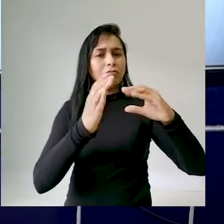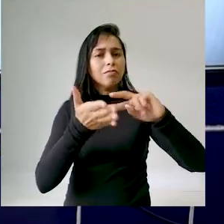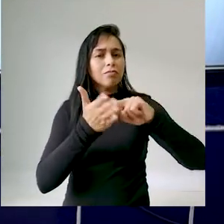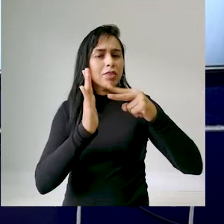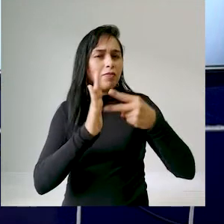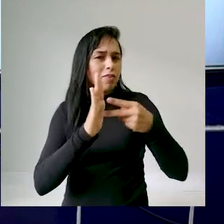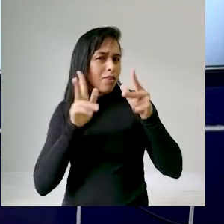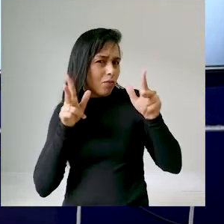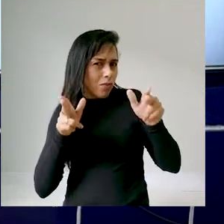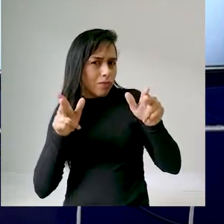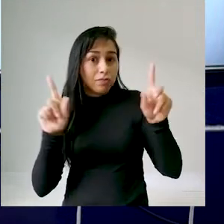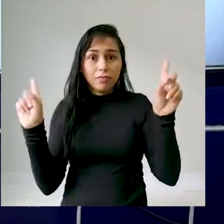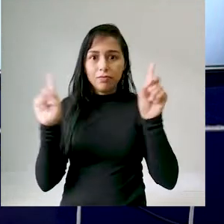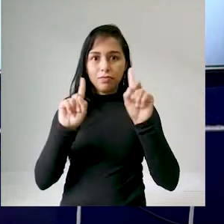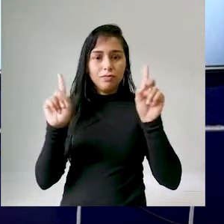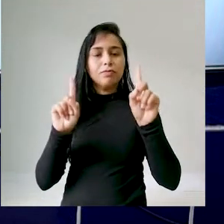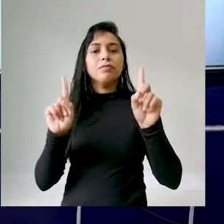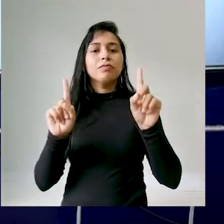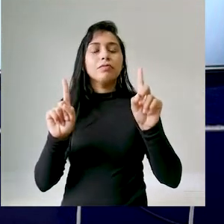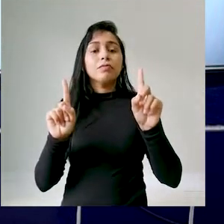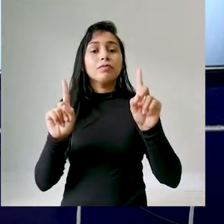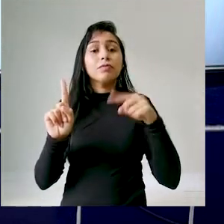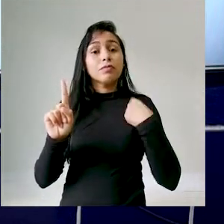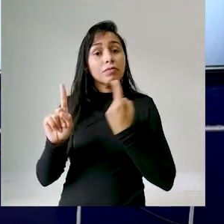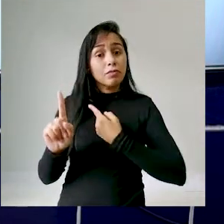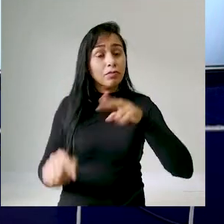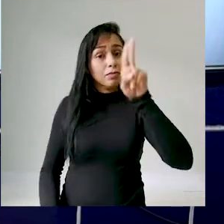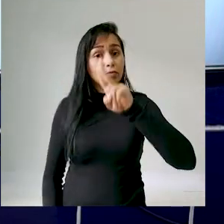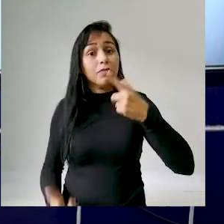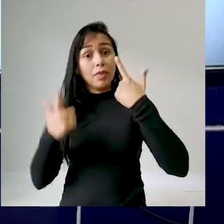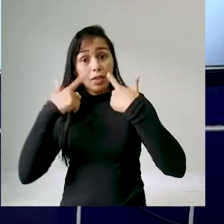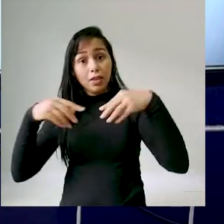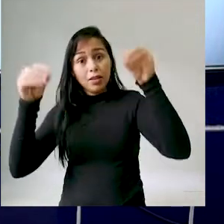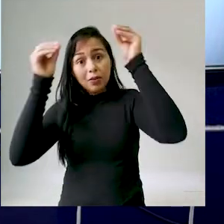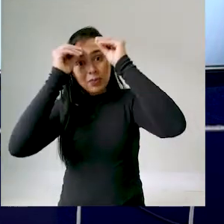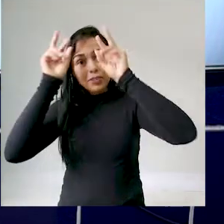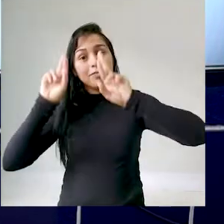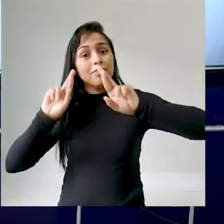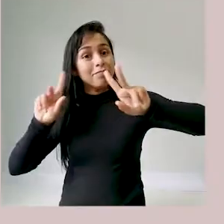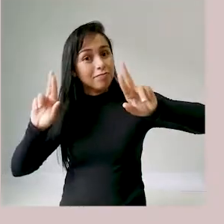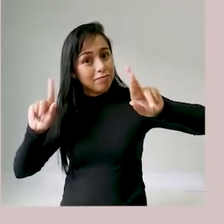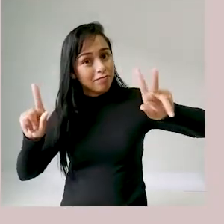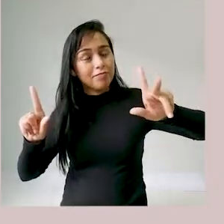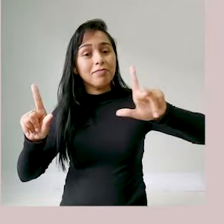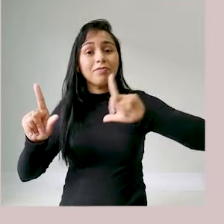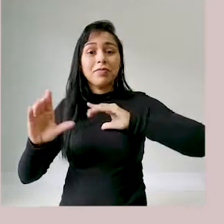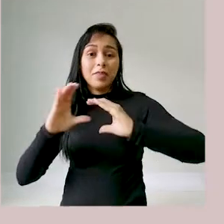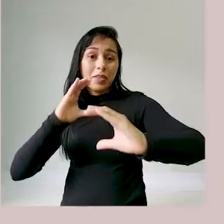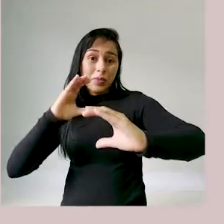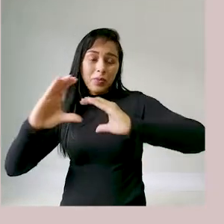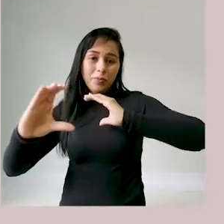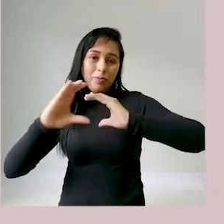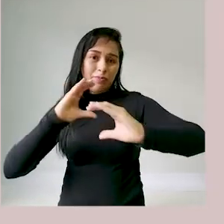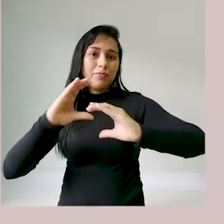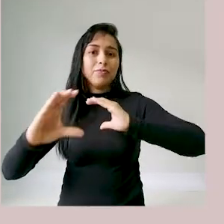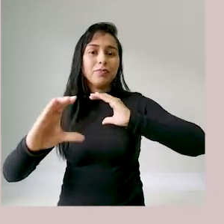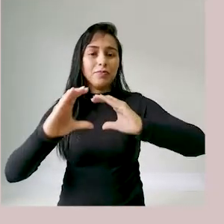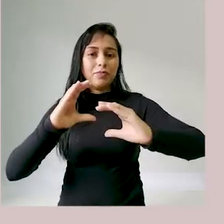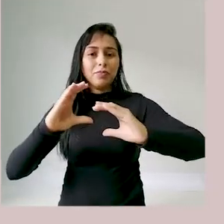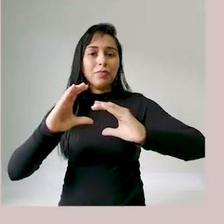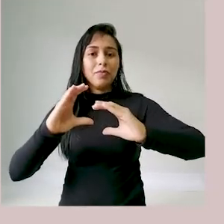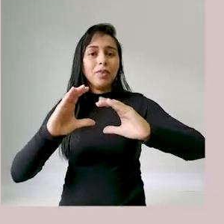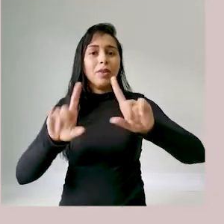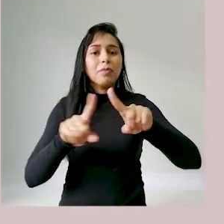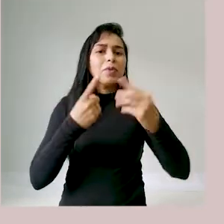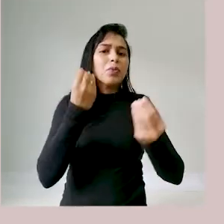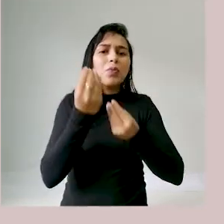Não. Nós utilizamos linguagens diferentes para estabelecer comunicação com o outro. A comunicação, ela